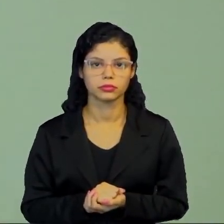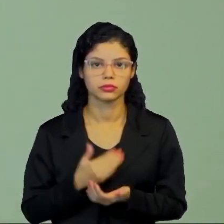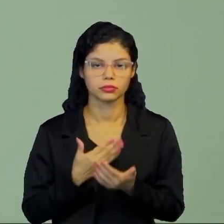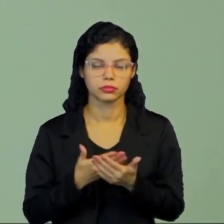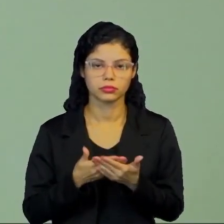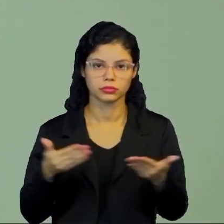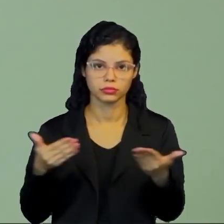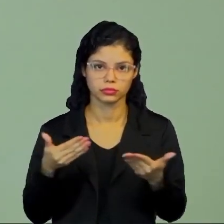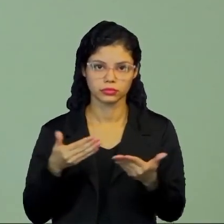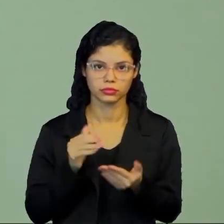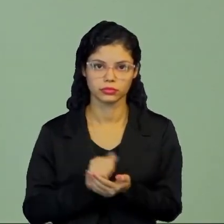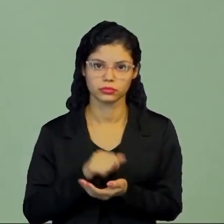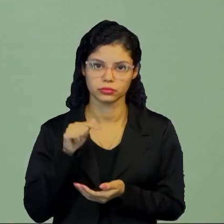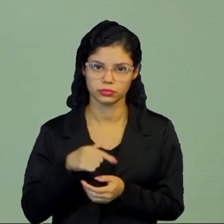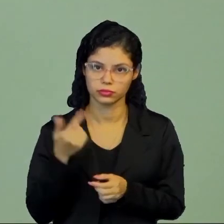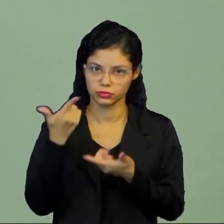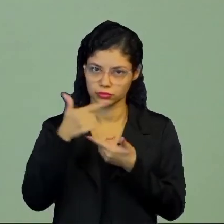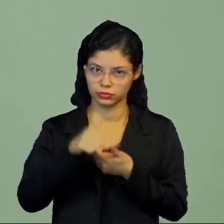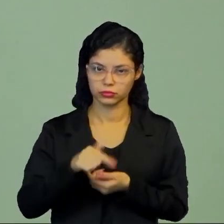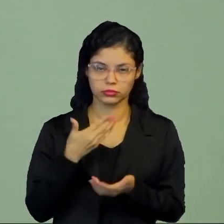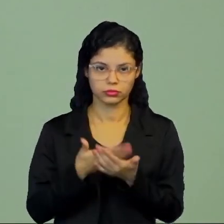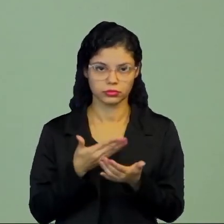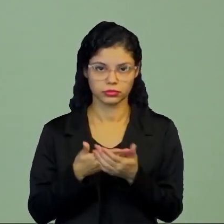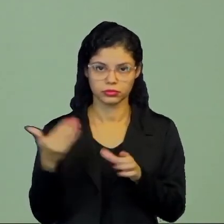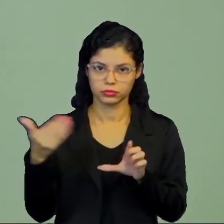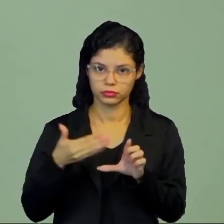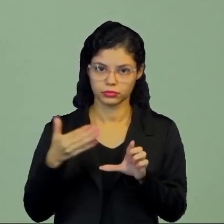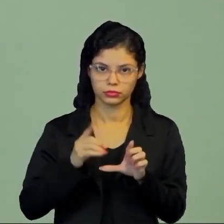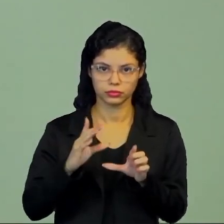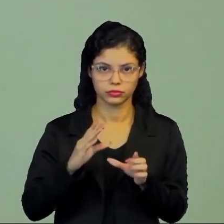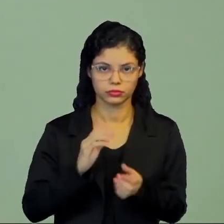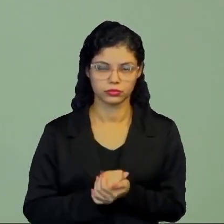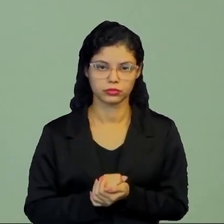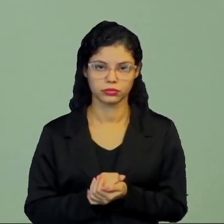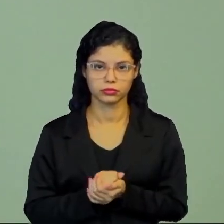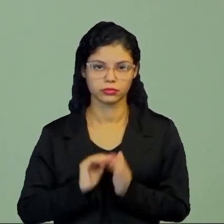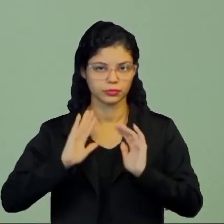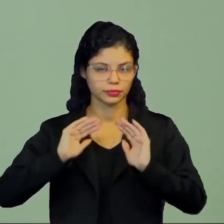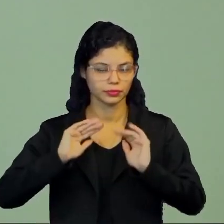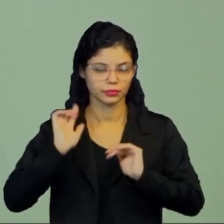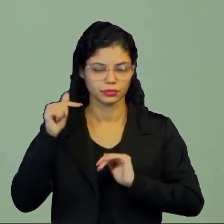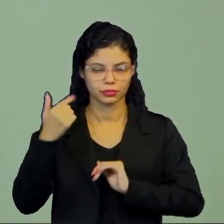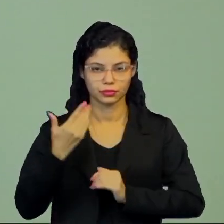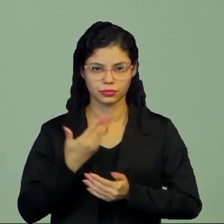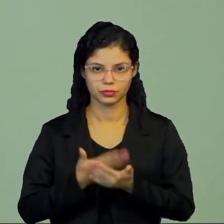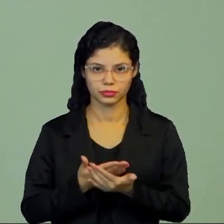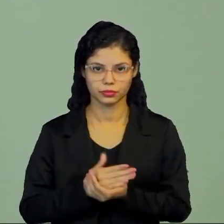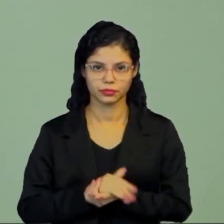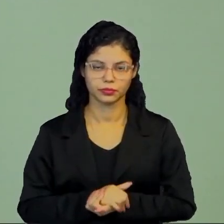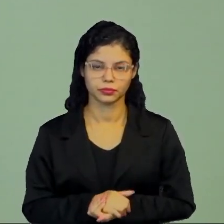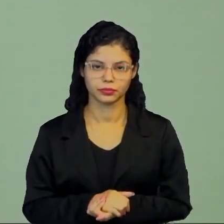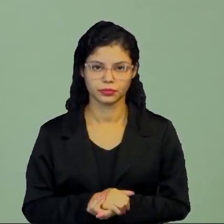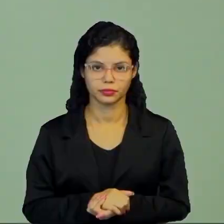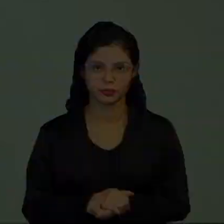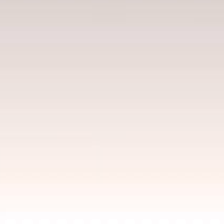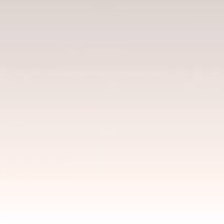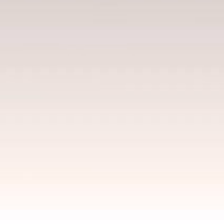essa foi a nossa aula de hoje. Para rever essa aula, acesse a plataforma Eduque e até a próxima aula.